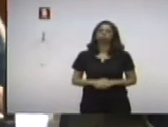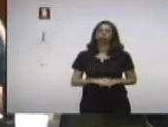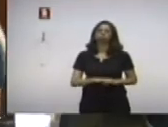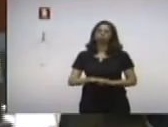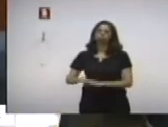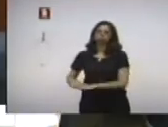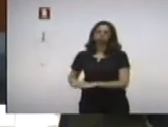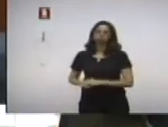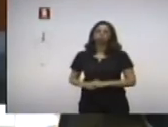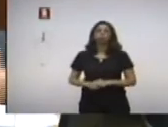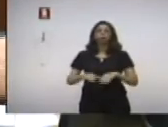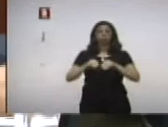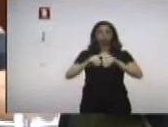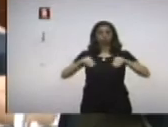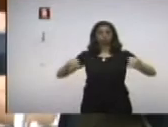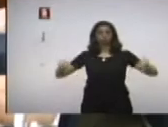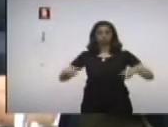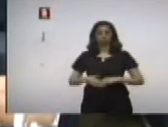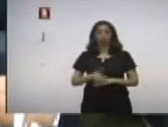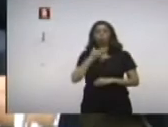o vereador Danilo